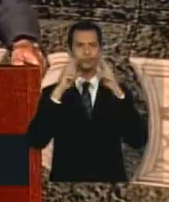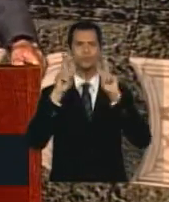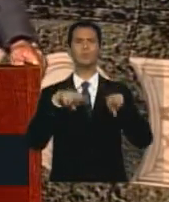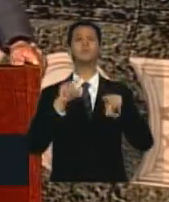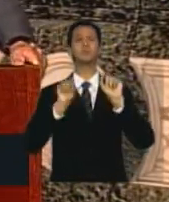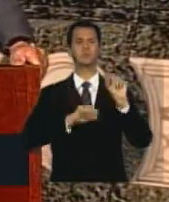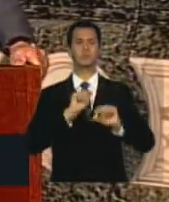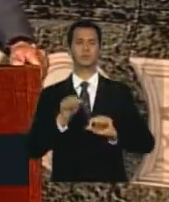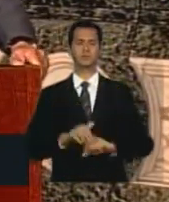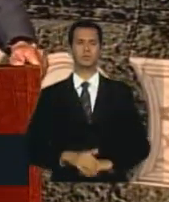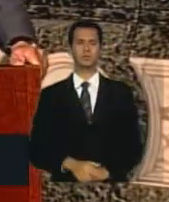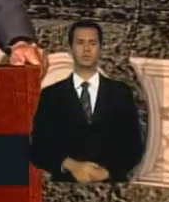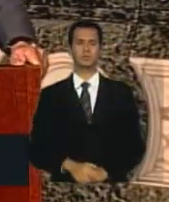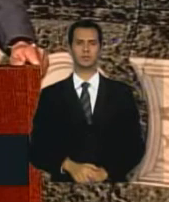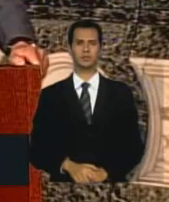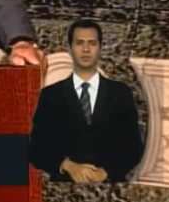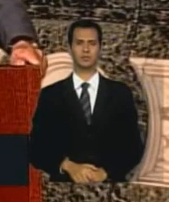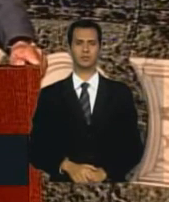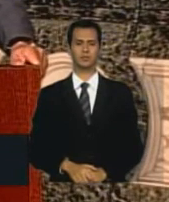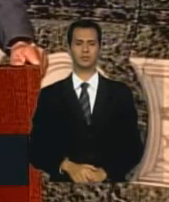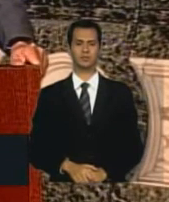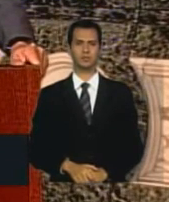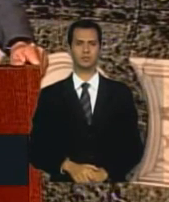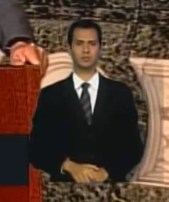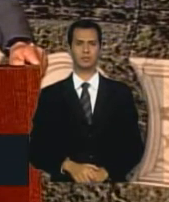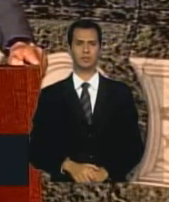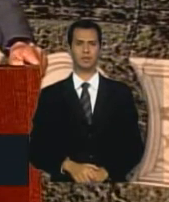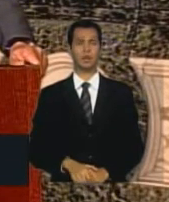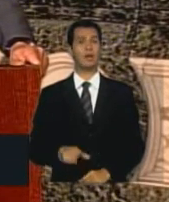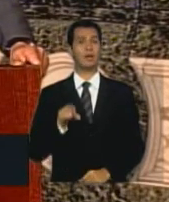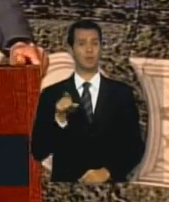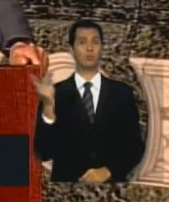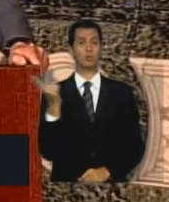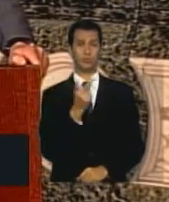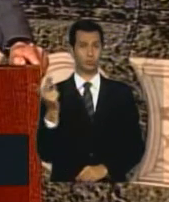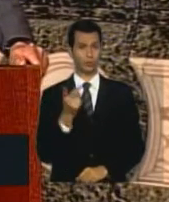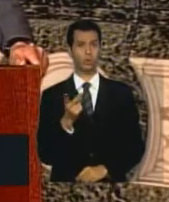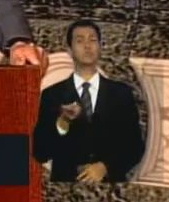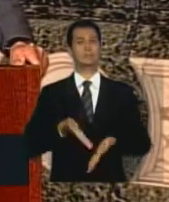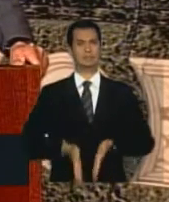que não balizaram a sua atitude por serem gaúchos,